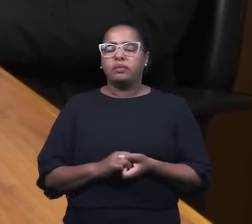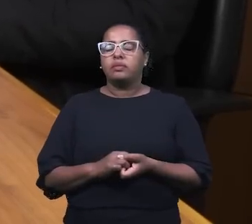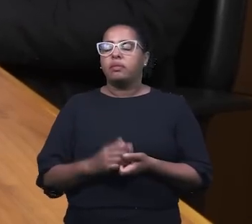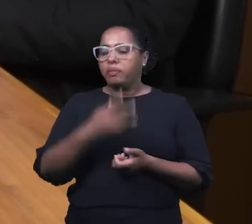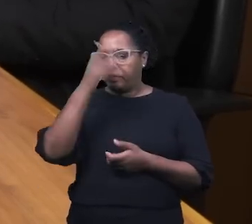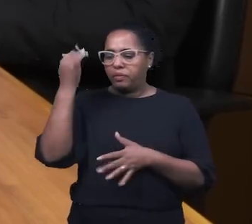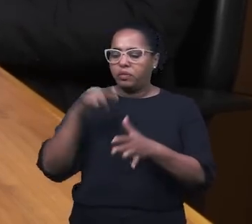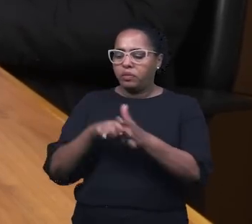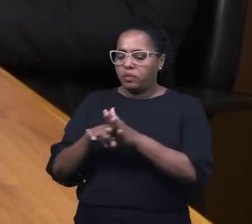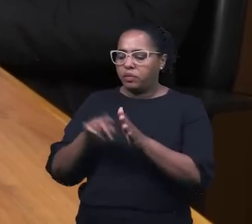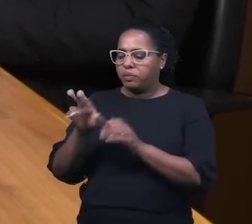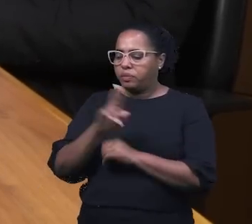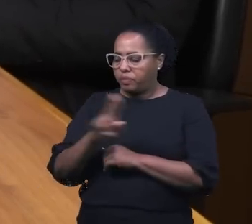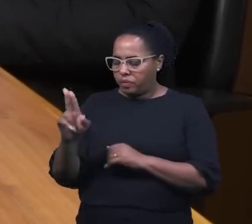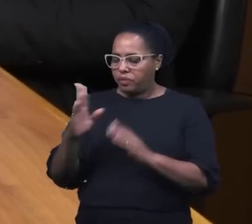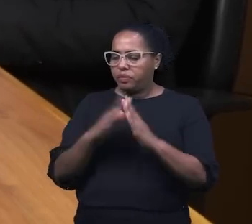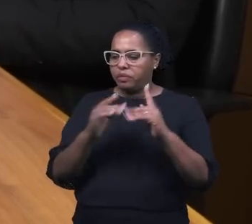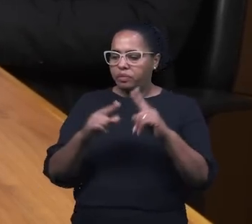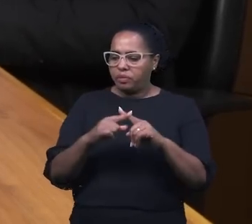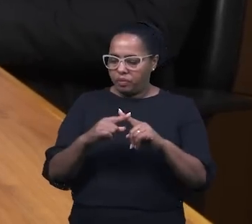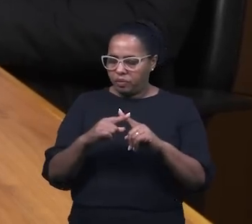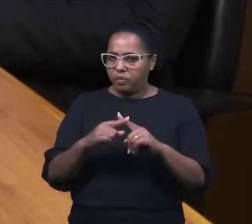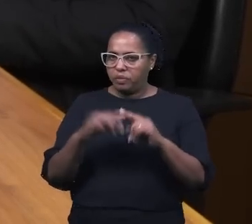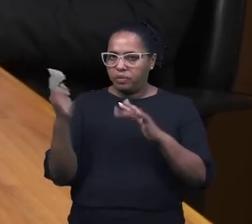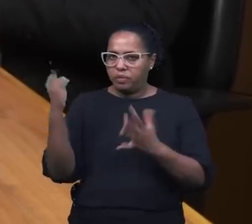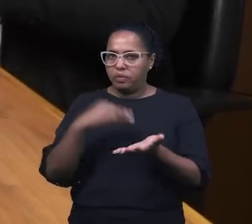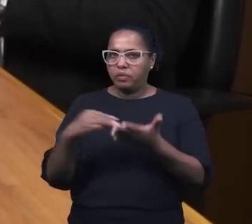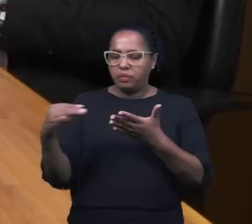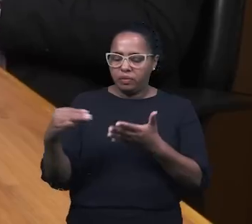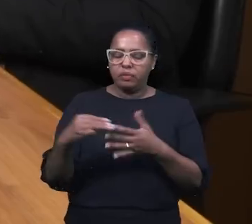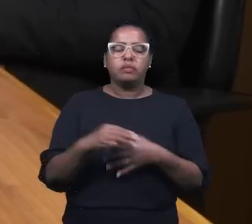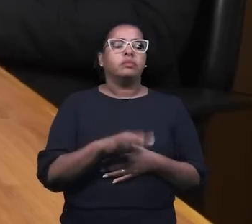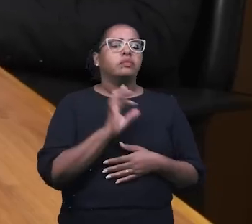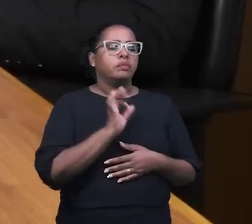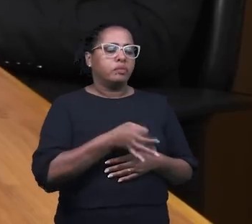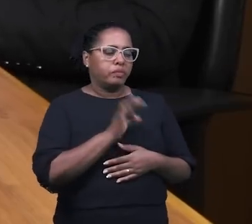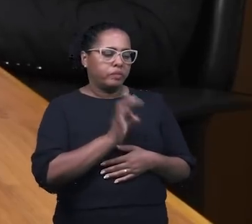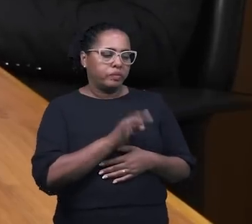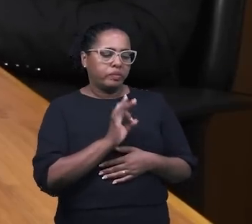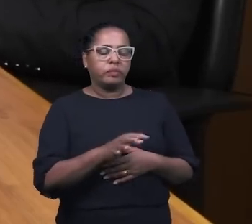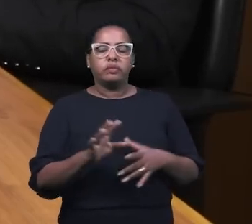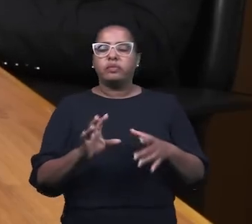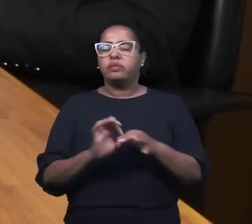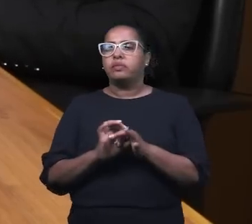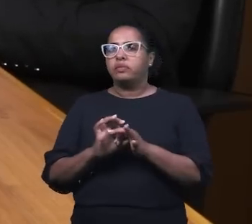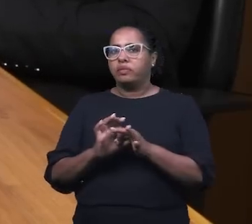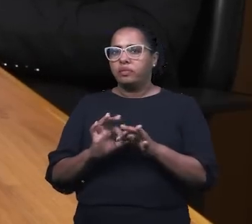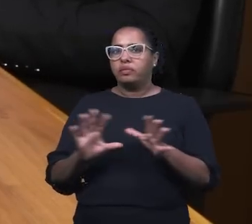pelo nome da igreja, Igreja da Maranata, e aí o que está ali disponibilizado